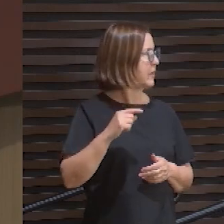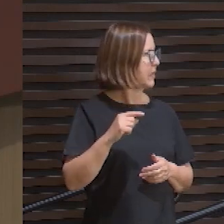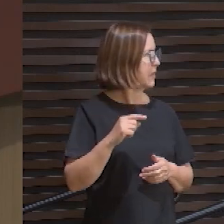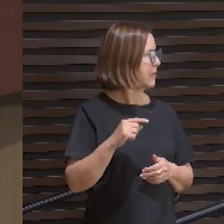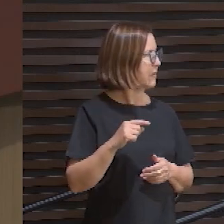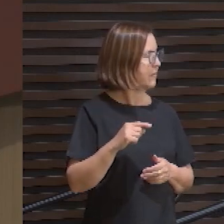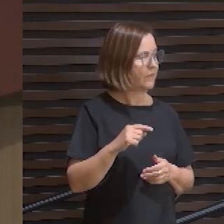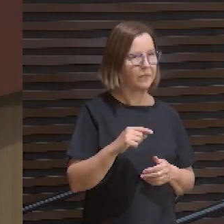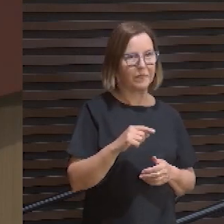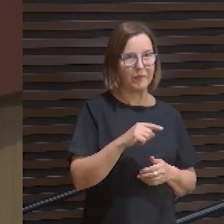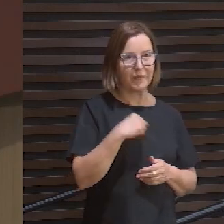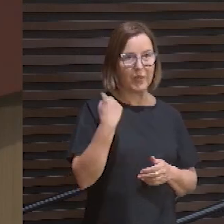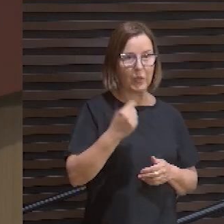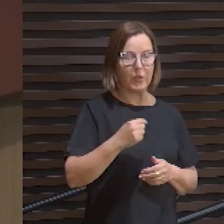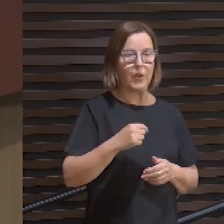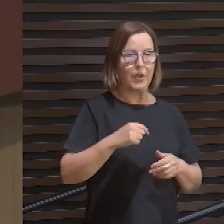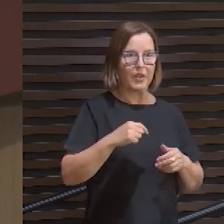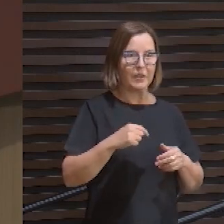Dr. Christian Shen,